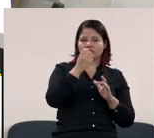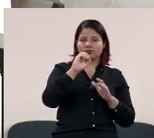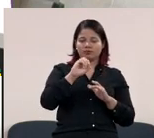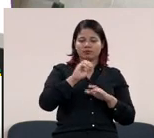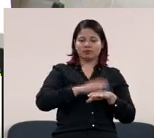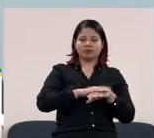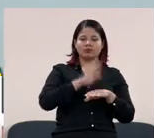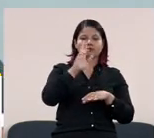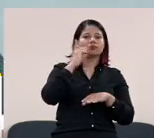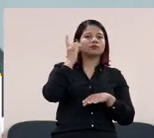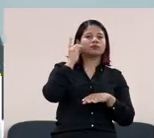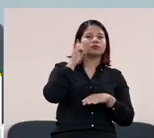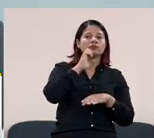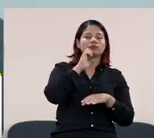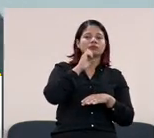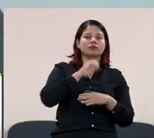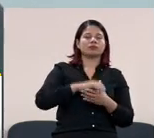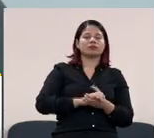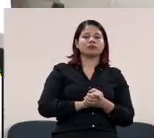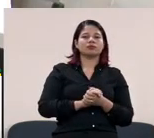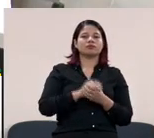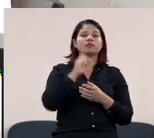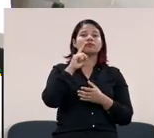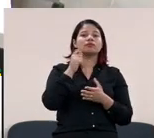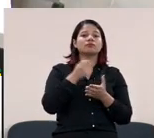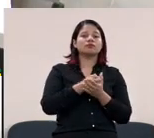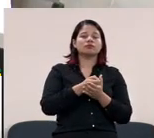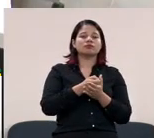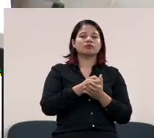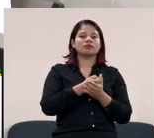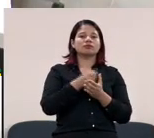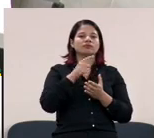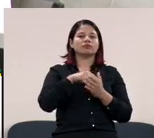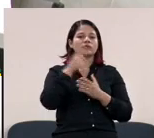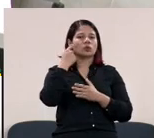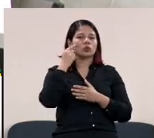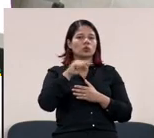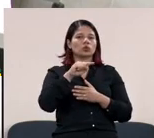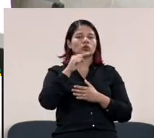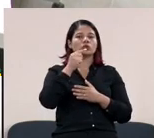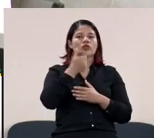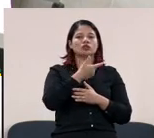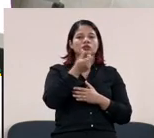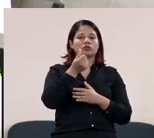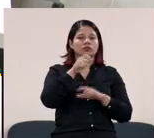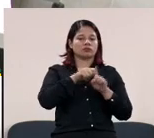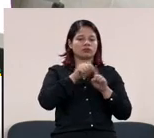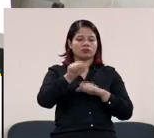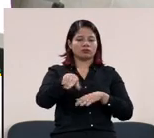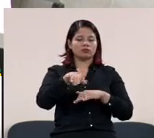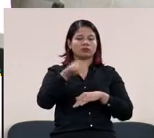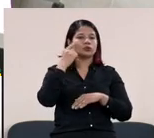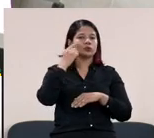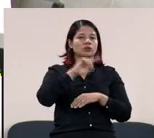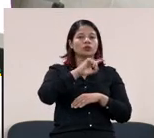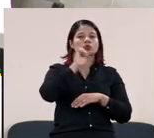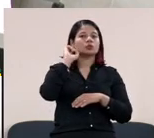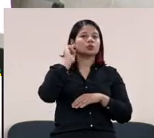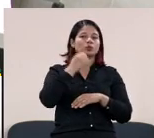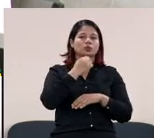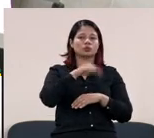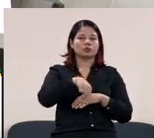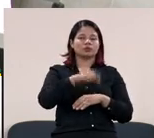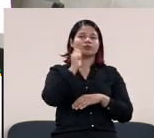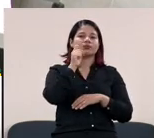que fica instituído no calendário de eventos do Estado do Amapá, o Dia Estadual dos Surdos, no dia 26 de setembro. Projeto